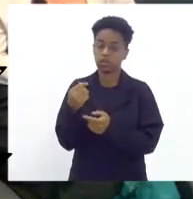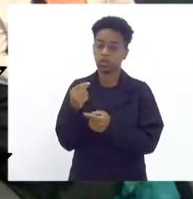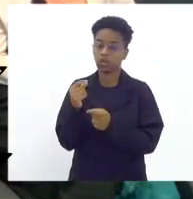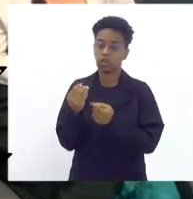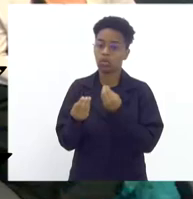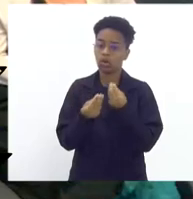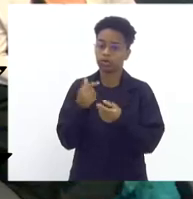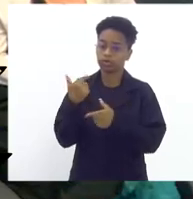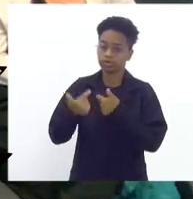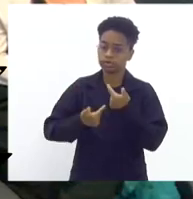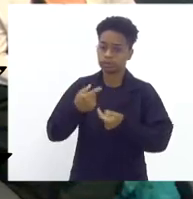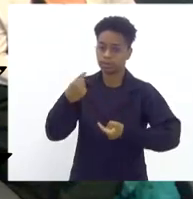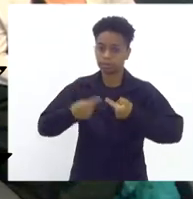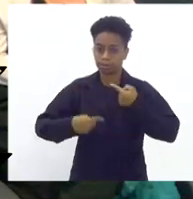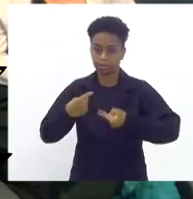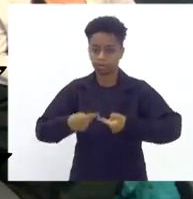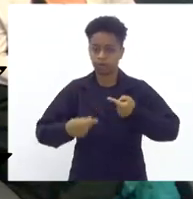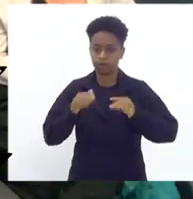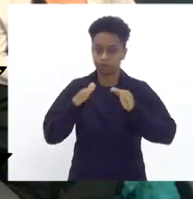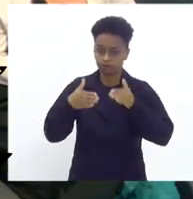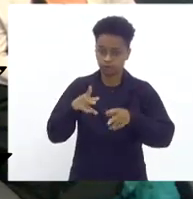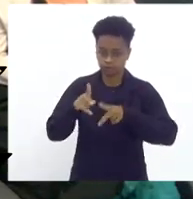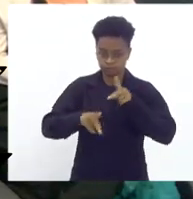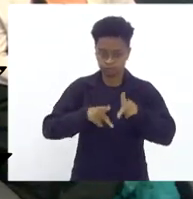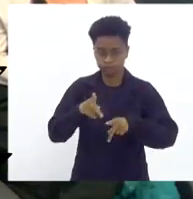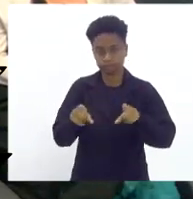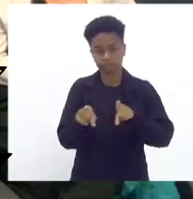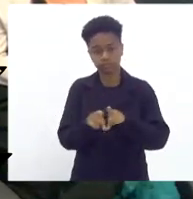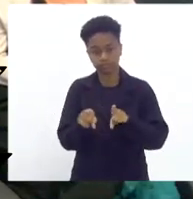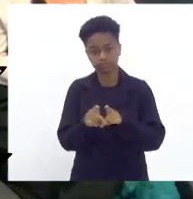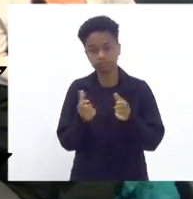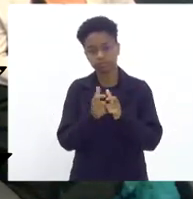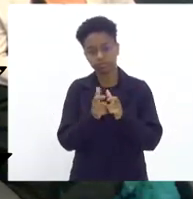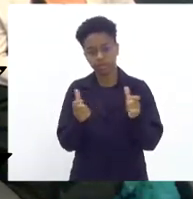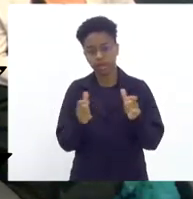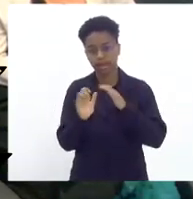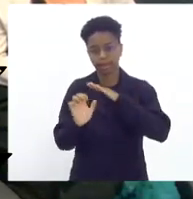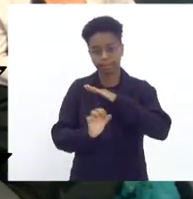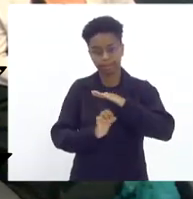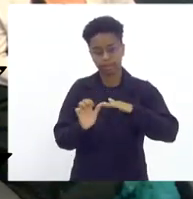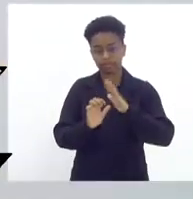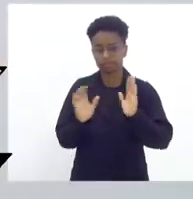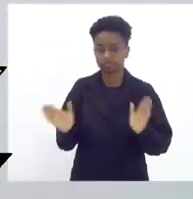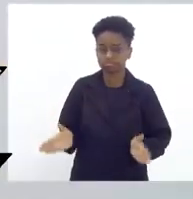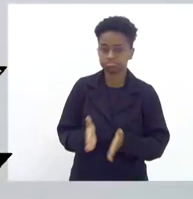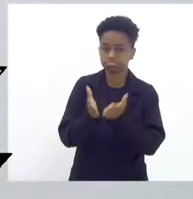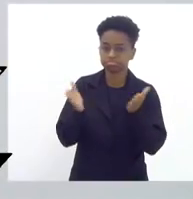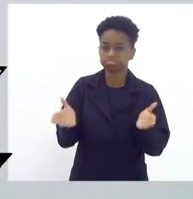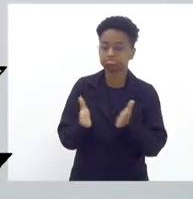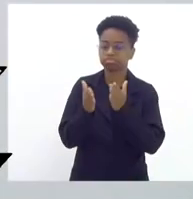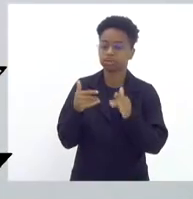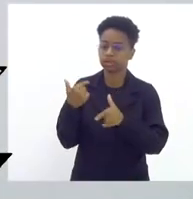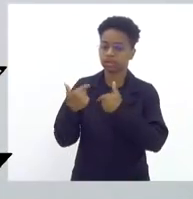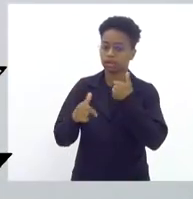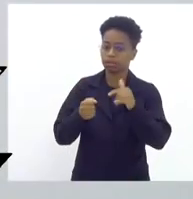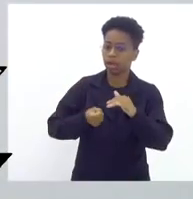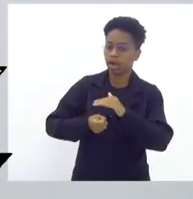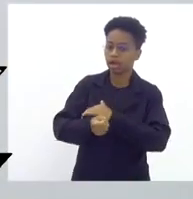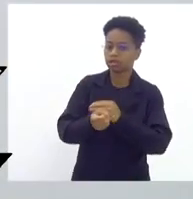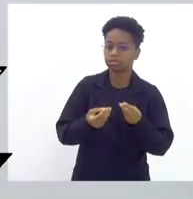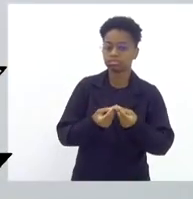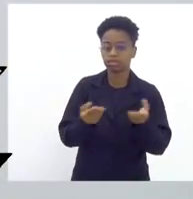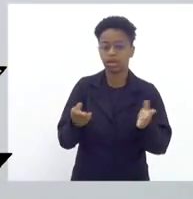o debate de trabalho e renda dessa população inclusive boa parte dessas empresas promovem a empregabilidade dessa população